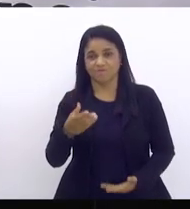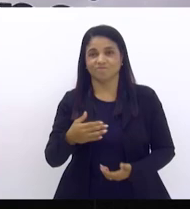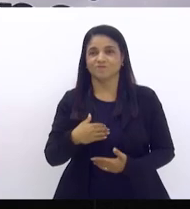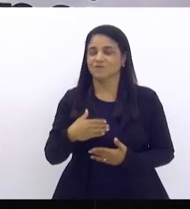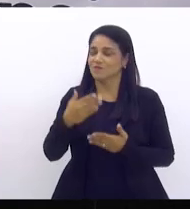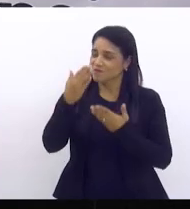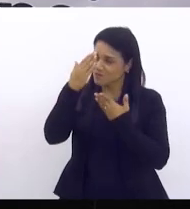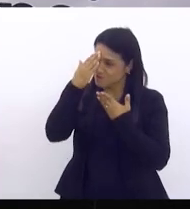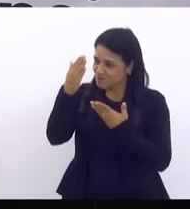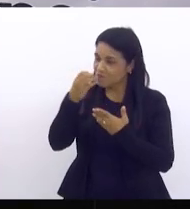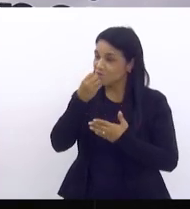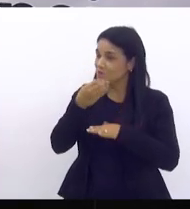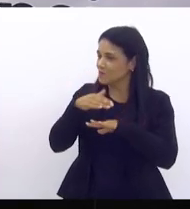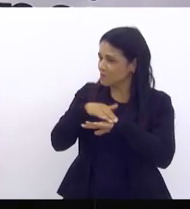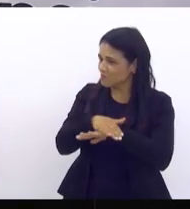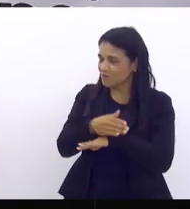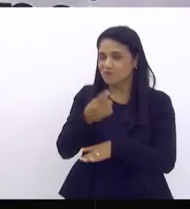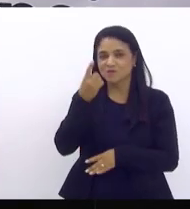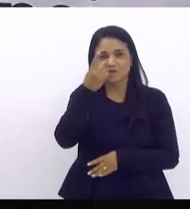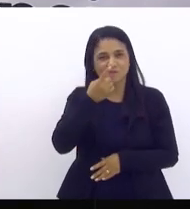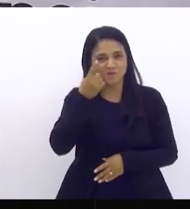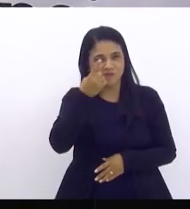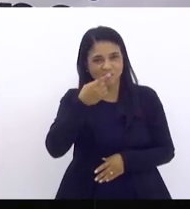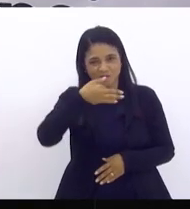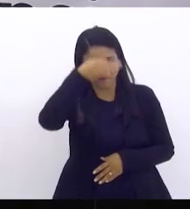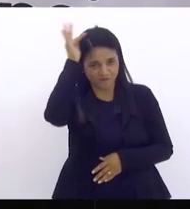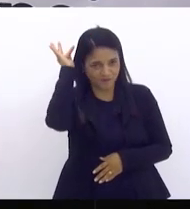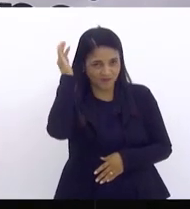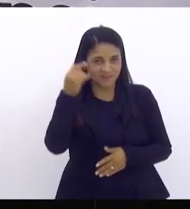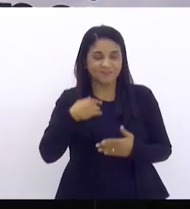Boa noite, Fred. Boa noite, deputado. Boa noite a